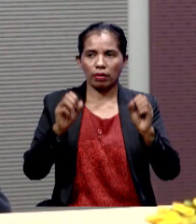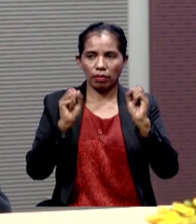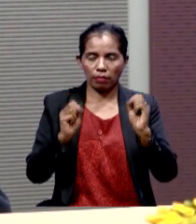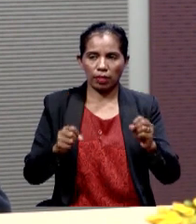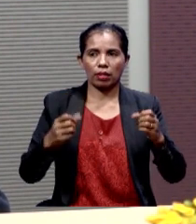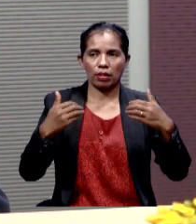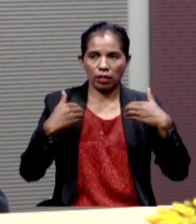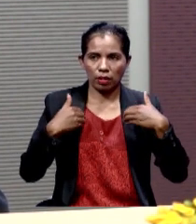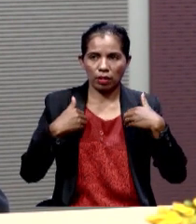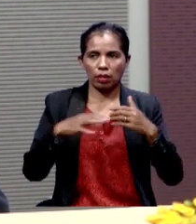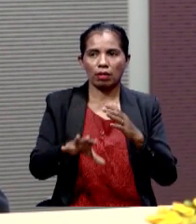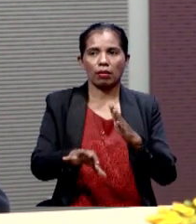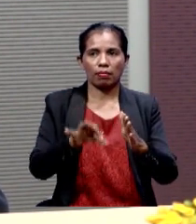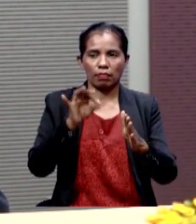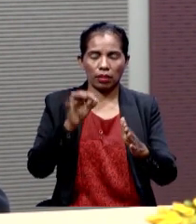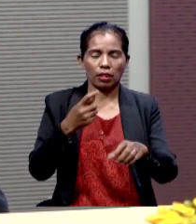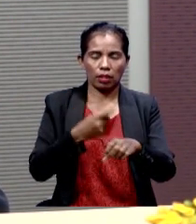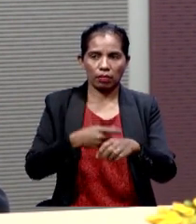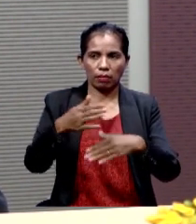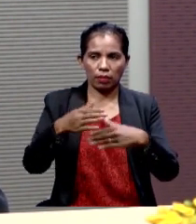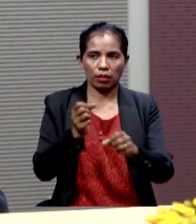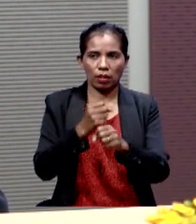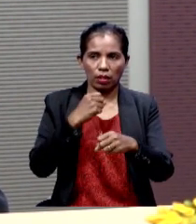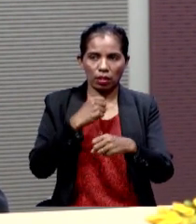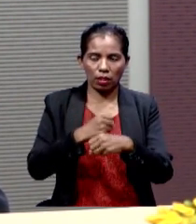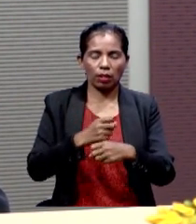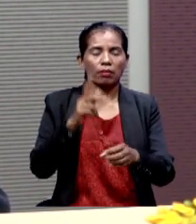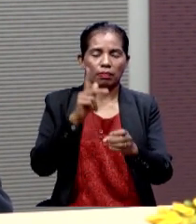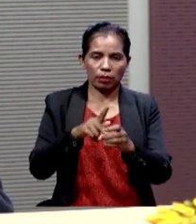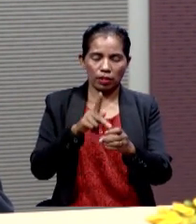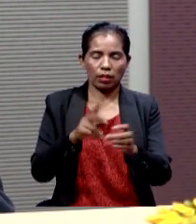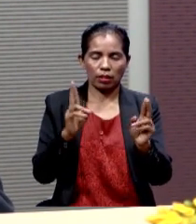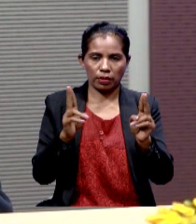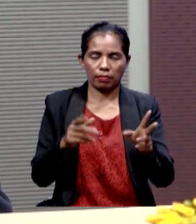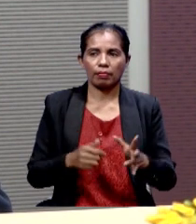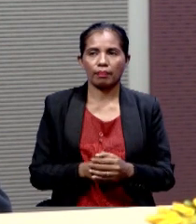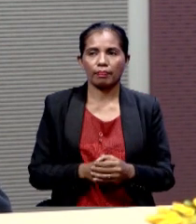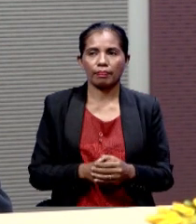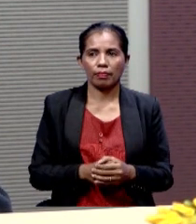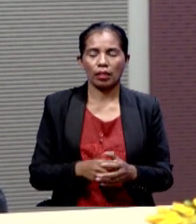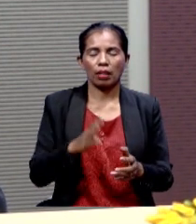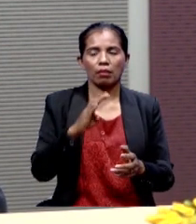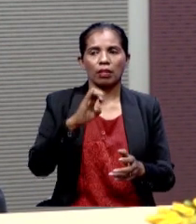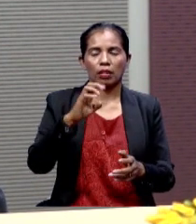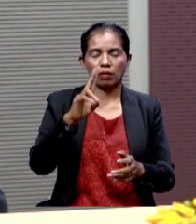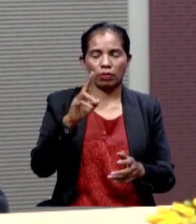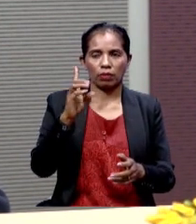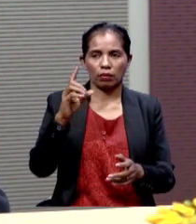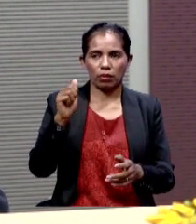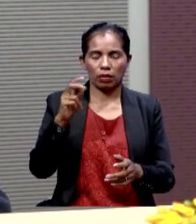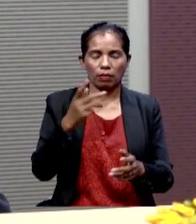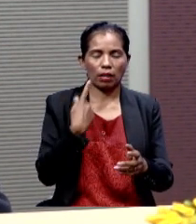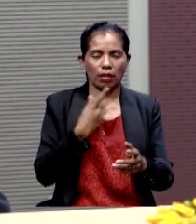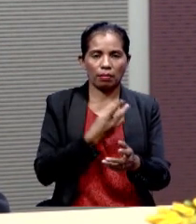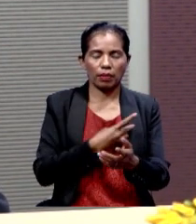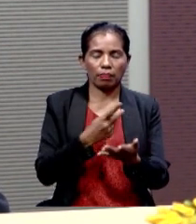acontece, bele reta no descobrimento de tempo barco, ser bele produz o antes Sunrise. Para onde nós iremos, a me prepara um projeto de